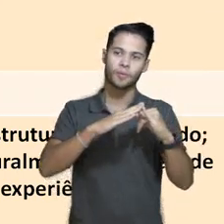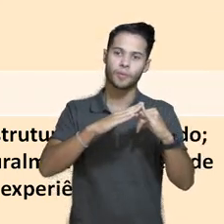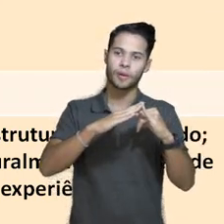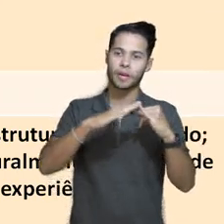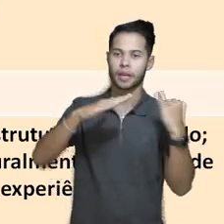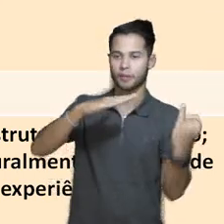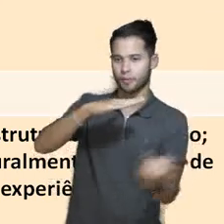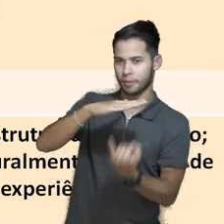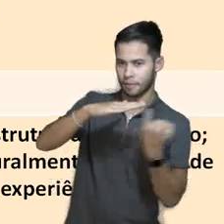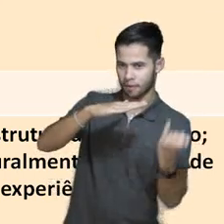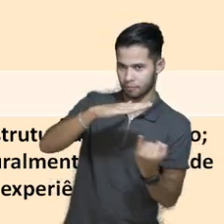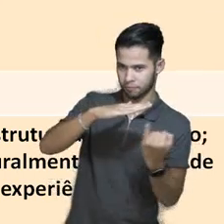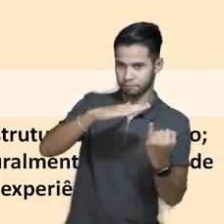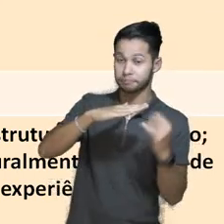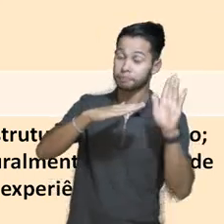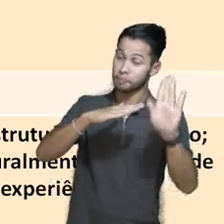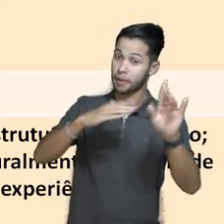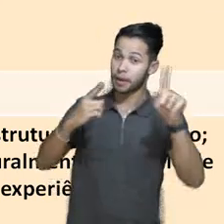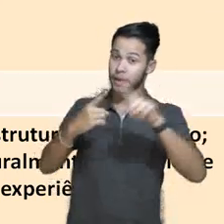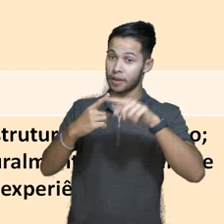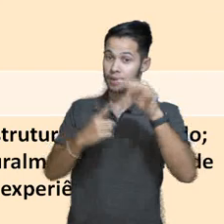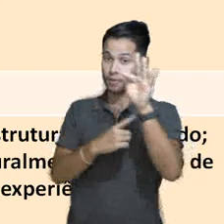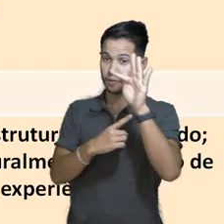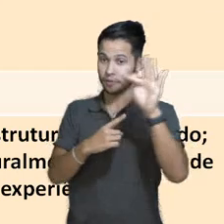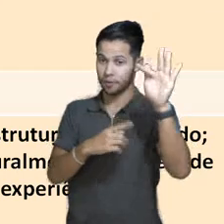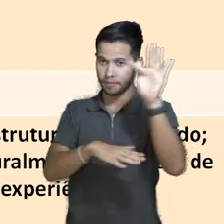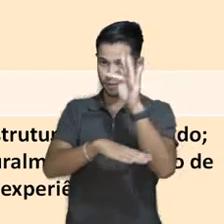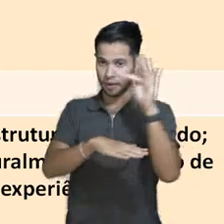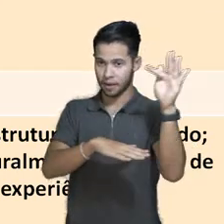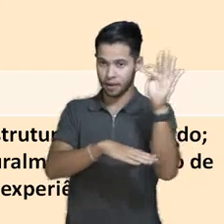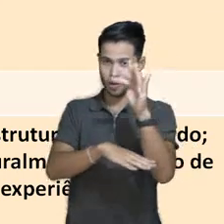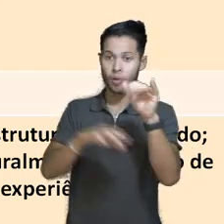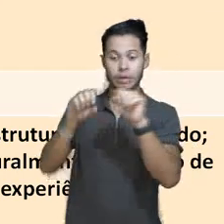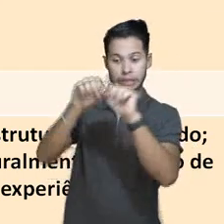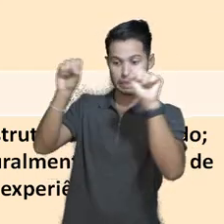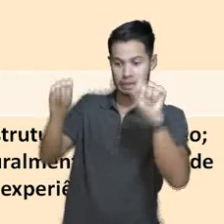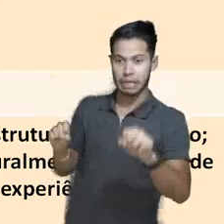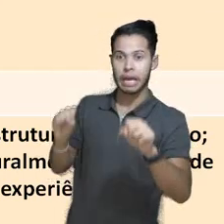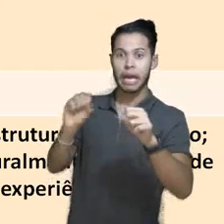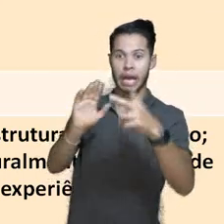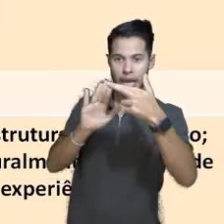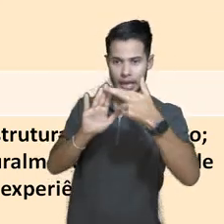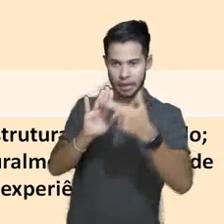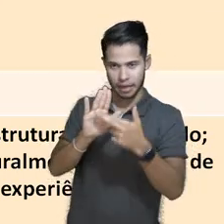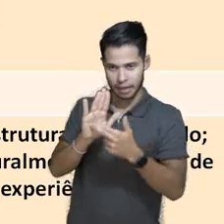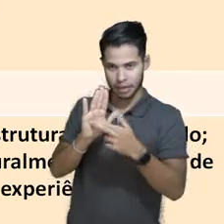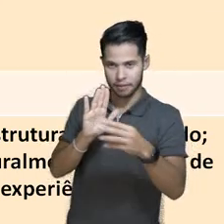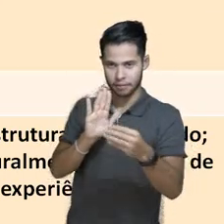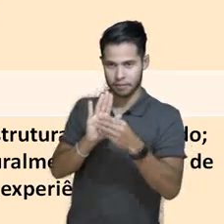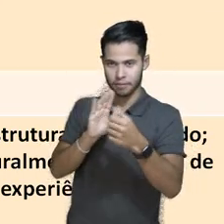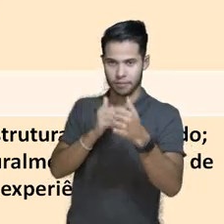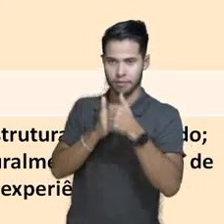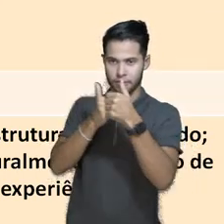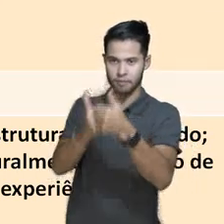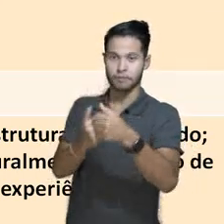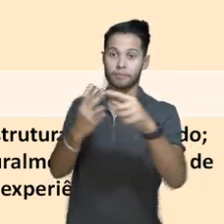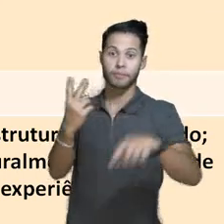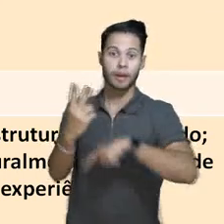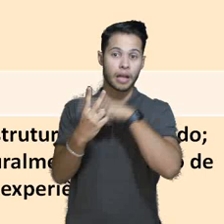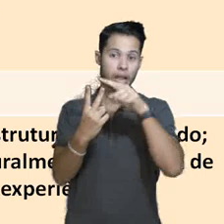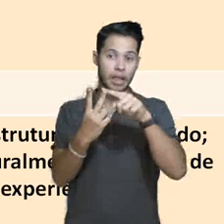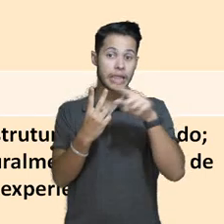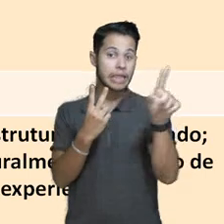tem o ela a definição é sistematizada e regulamentada na Instituição não